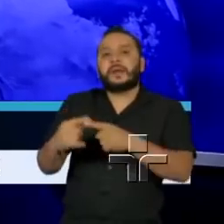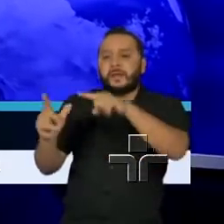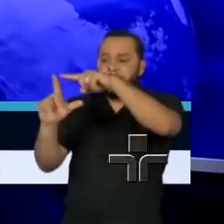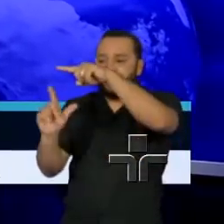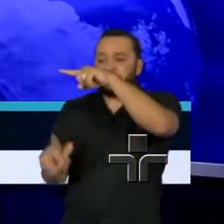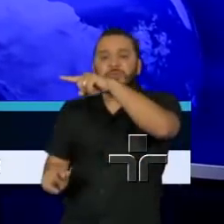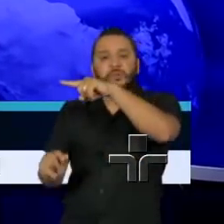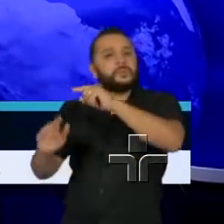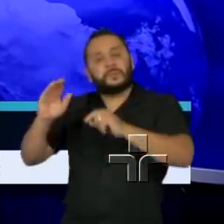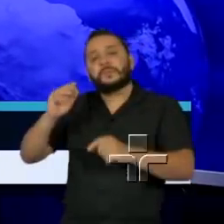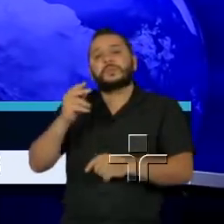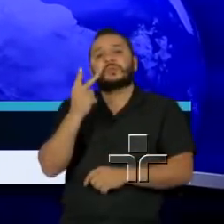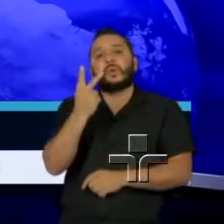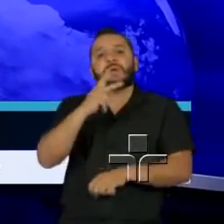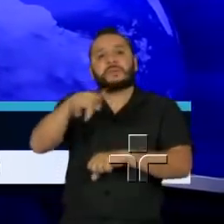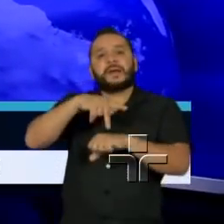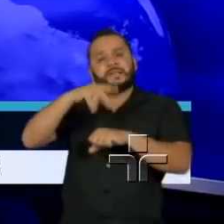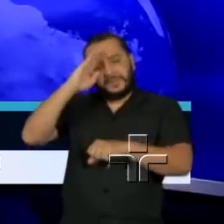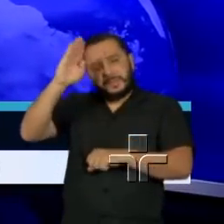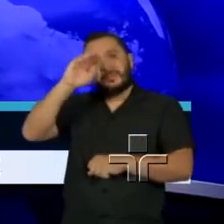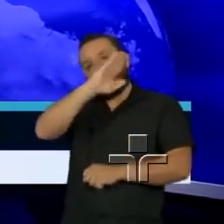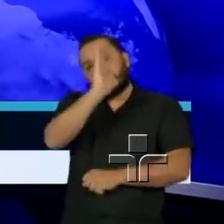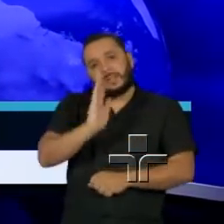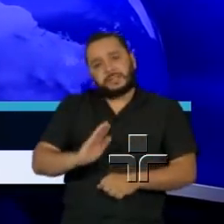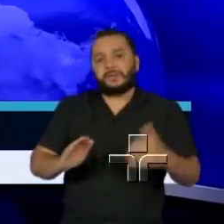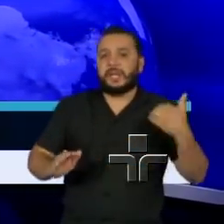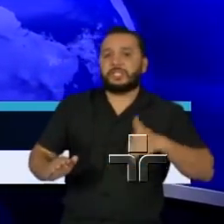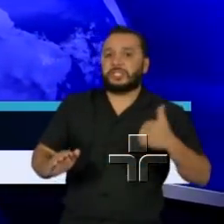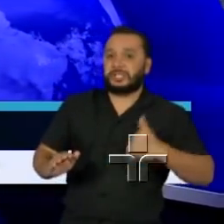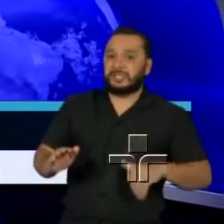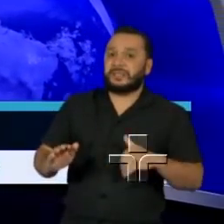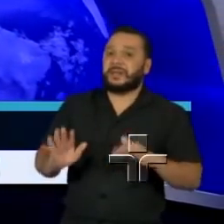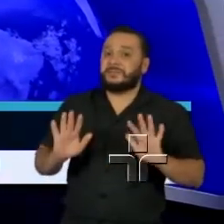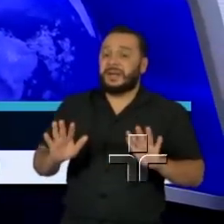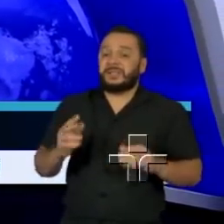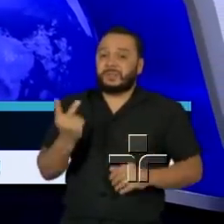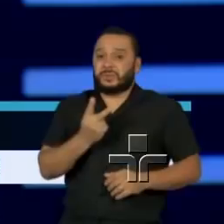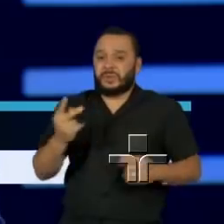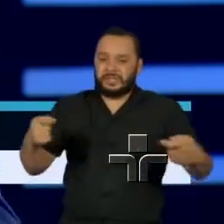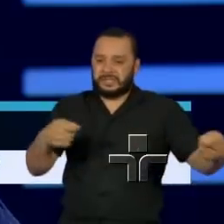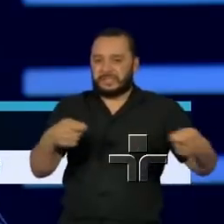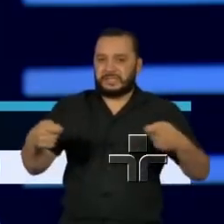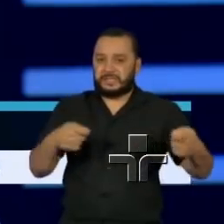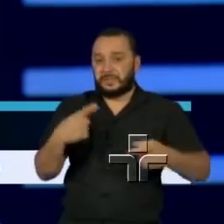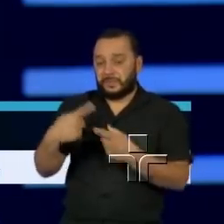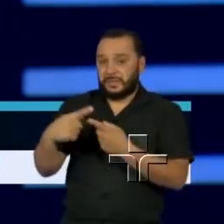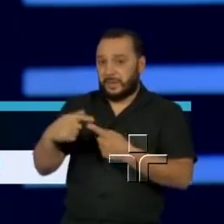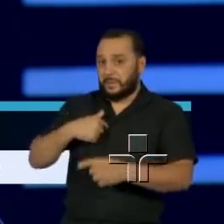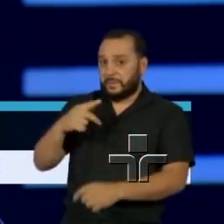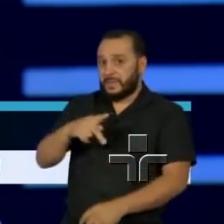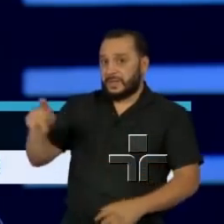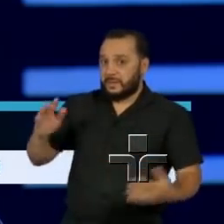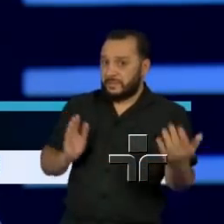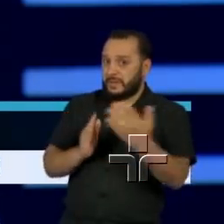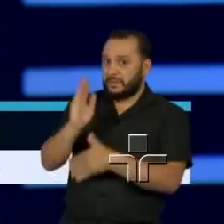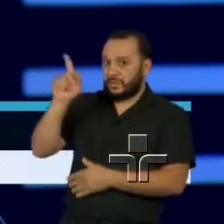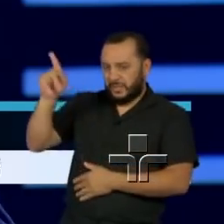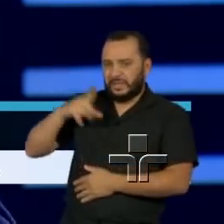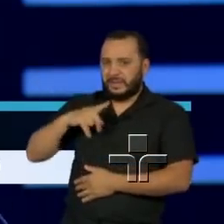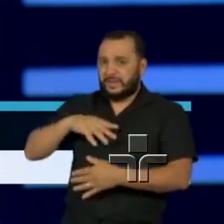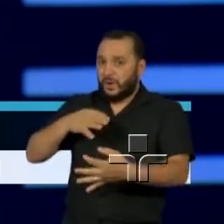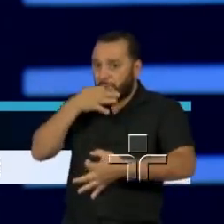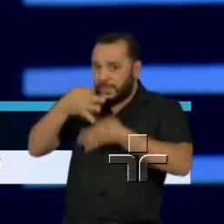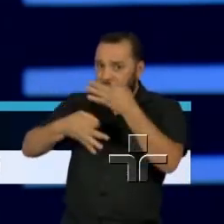é o Brasil e a Argentina. Essa questão criou uma tensão muito grande, porque o presidente argentino eleito, na campanha eleitoral, deu opiniões